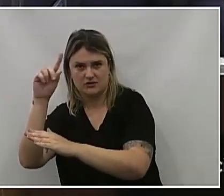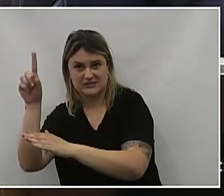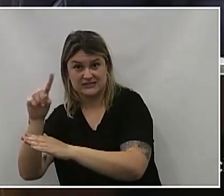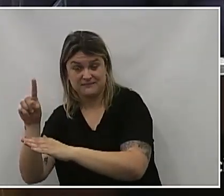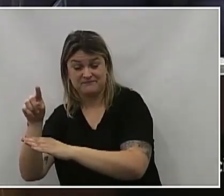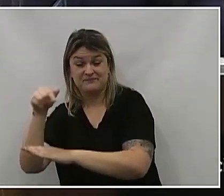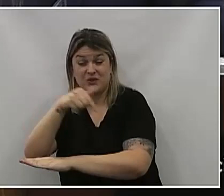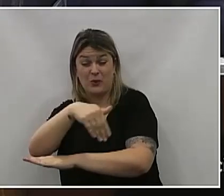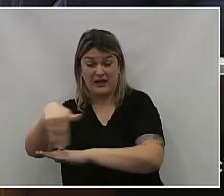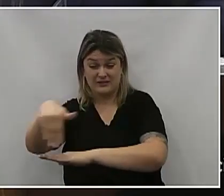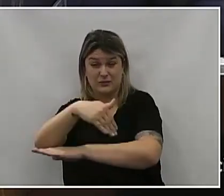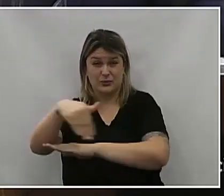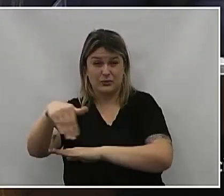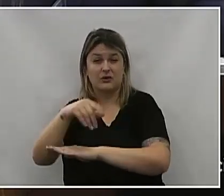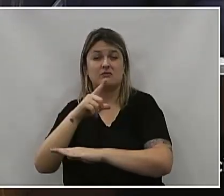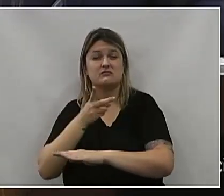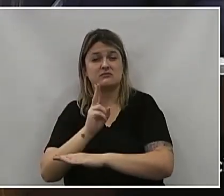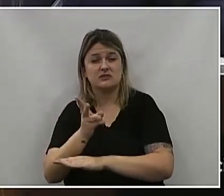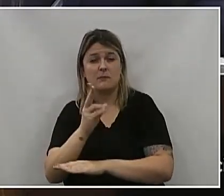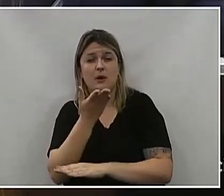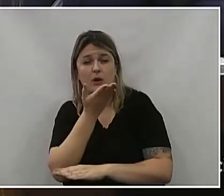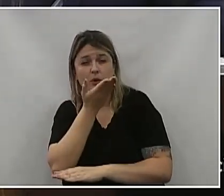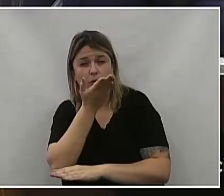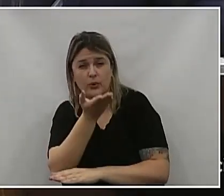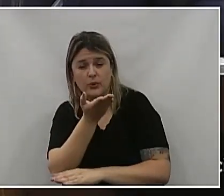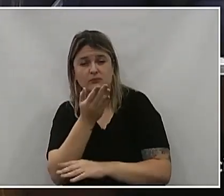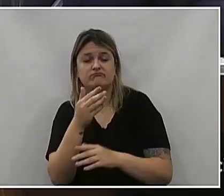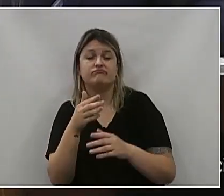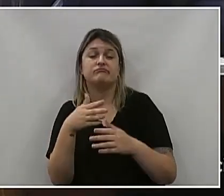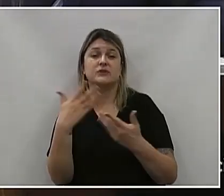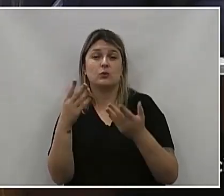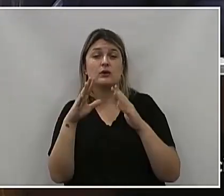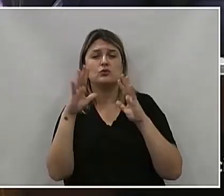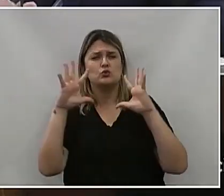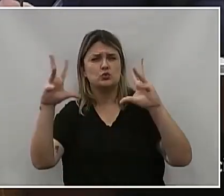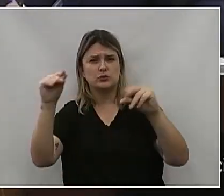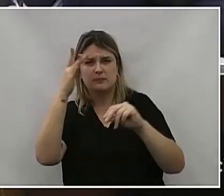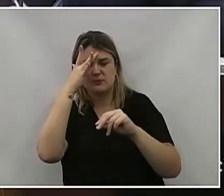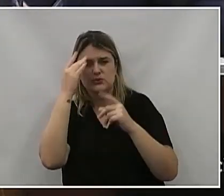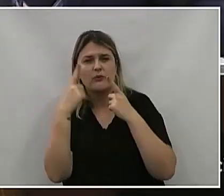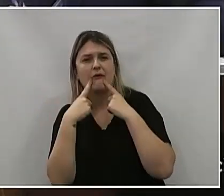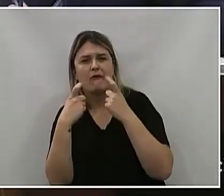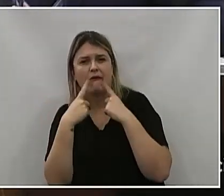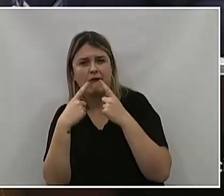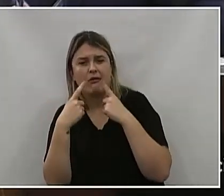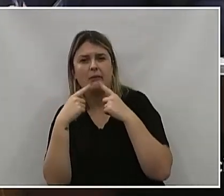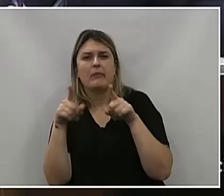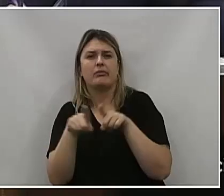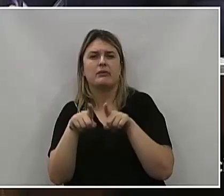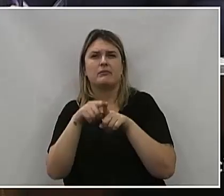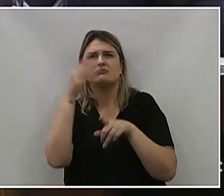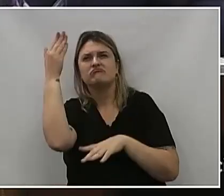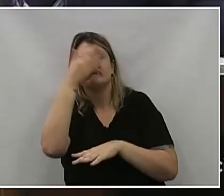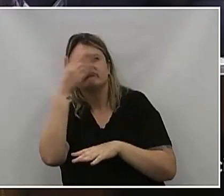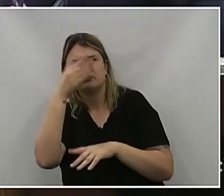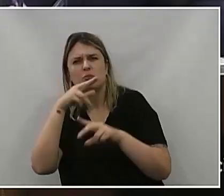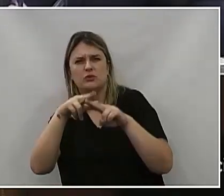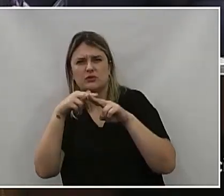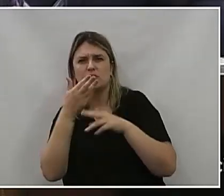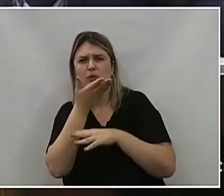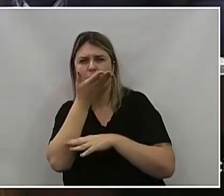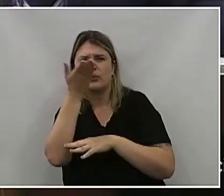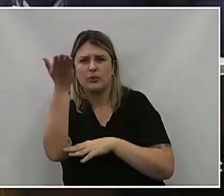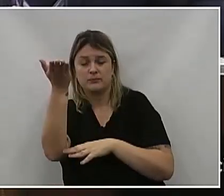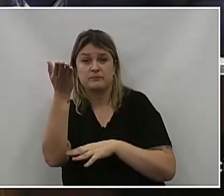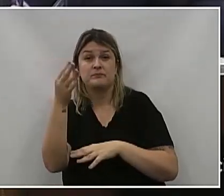levanta uma alta nuvem de poeira, atingindo assim inúmeras casas e prejudicando a visão dos que assim transitam sobre ela. Na mesma rua